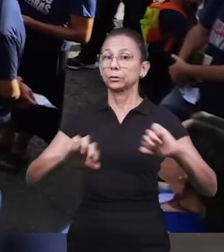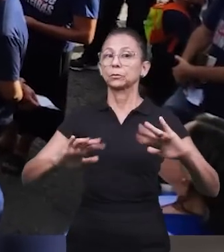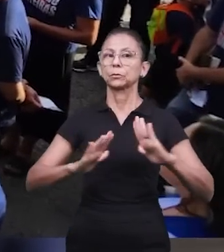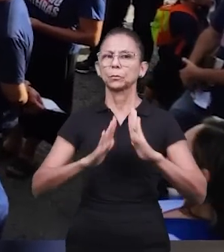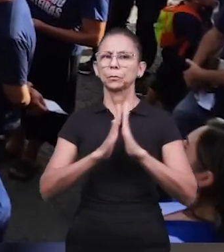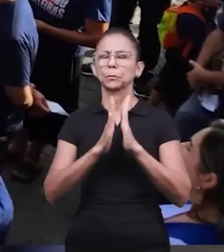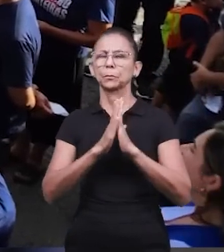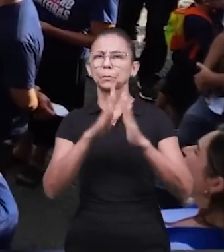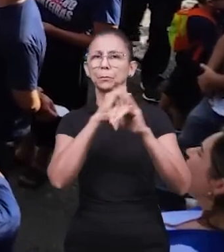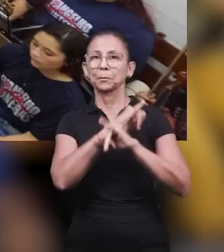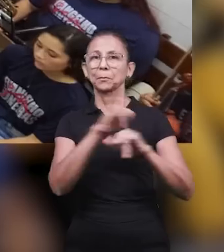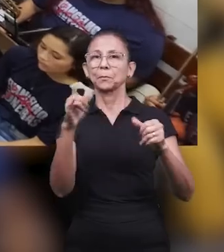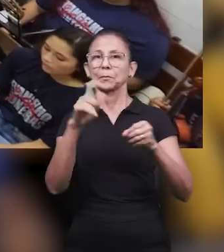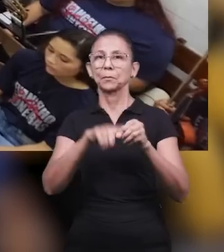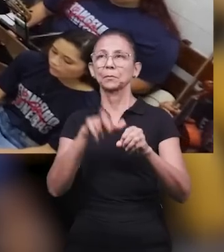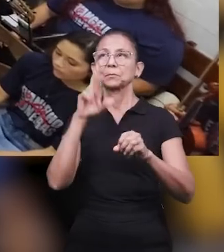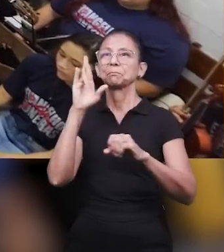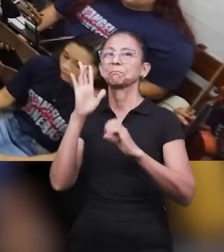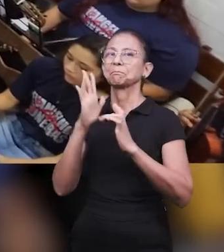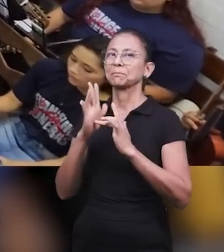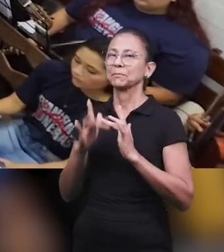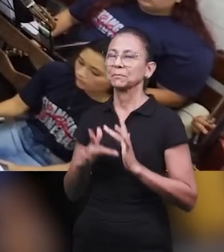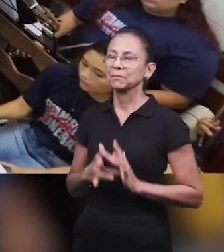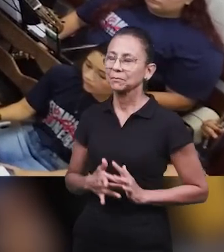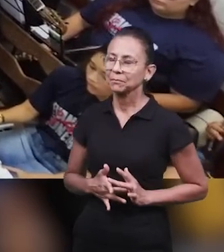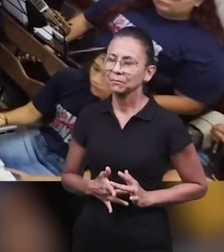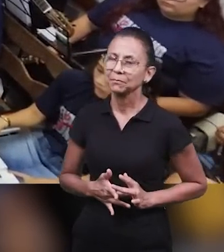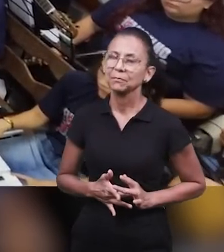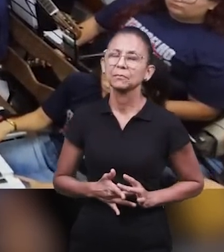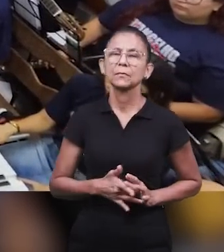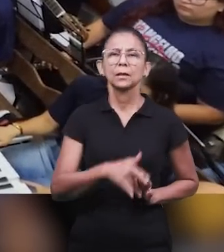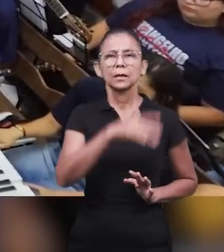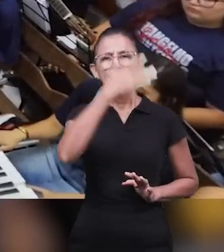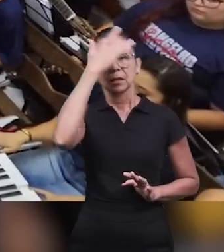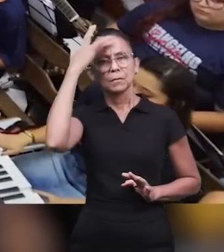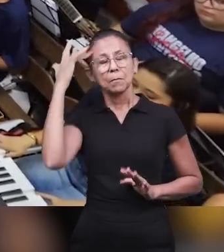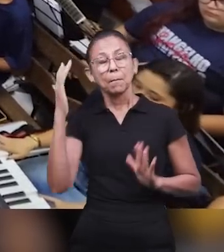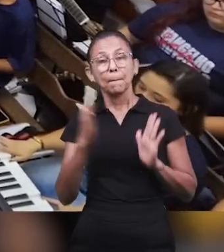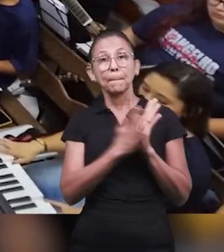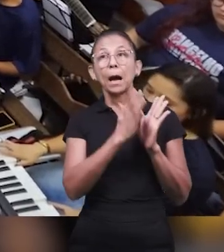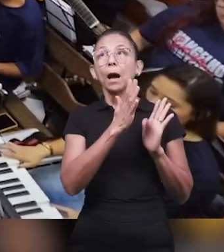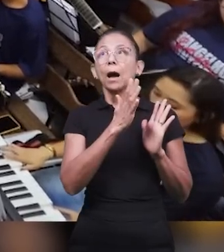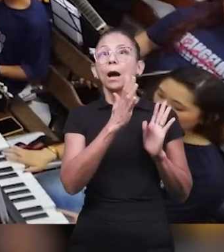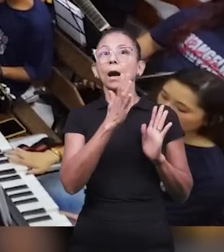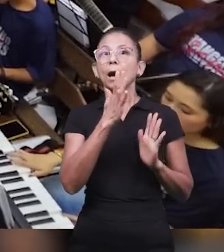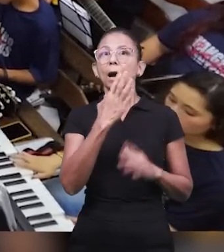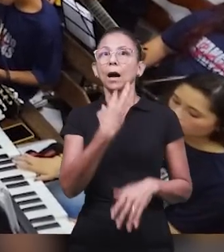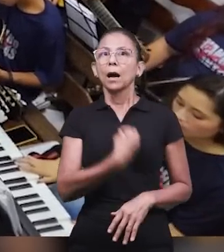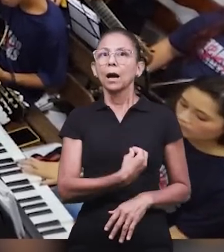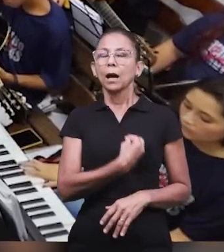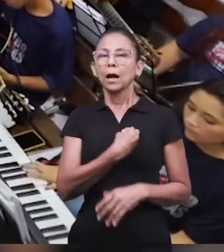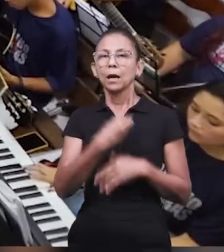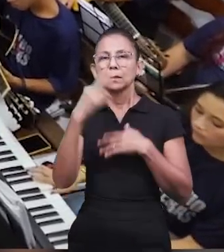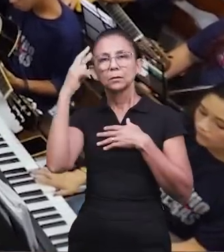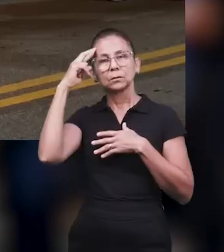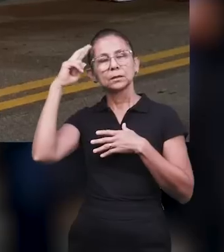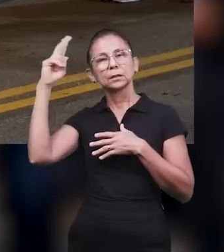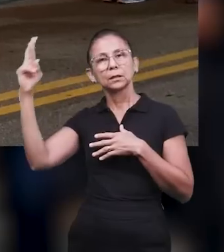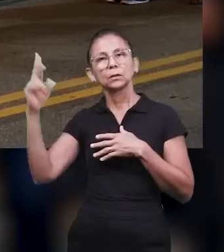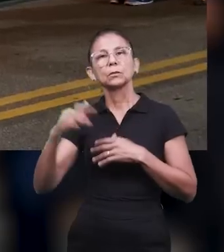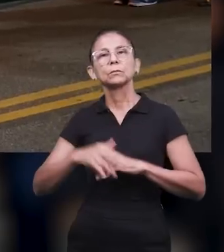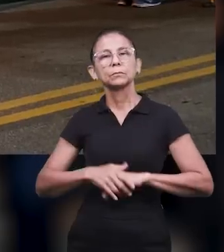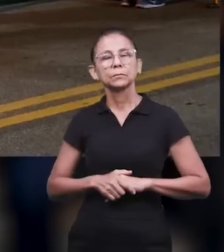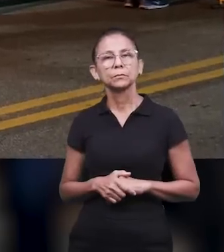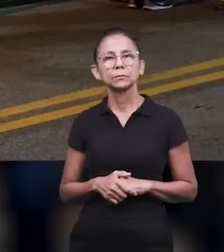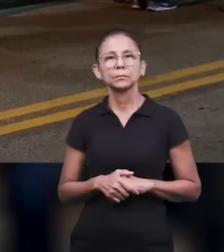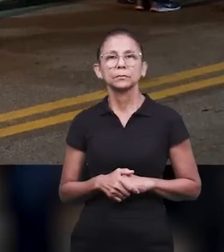e proclamando a volta do Senhor Jesus. Muitos foram impactados pela presença do Senhor e foram assistidos pelos nossos